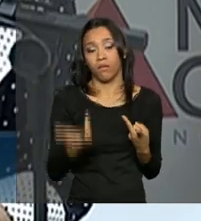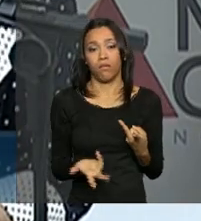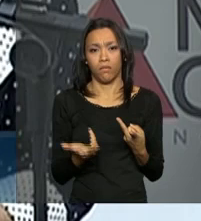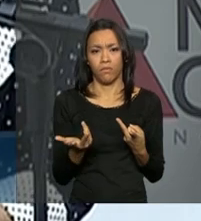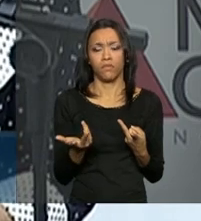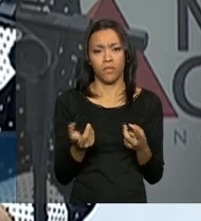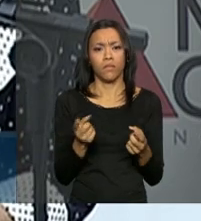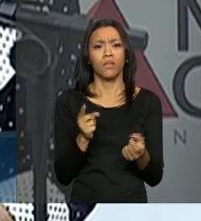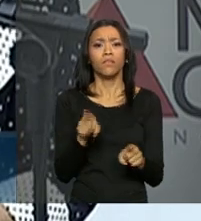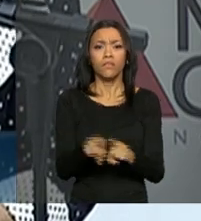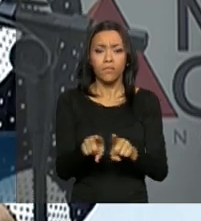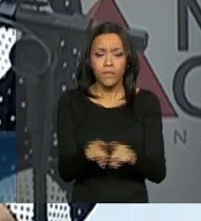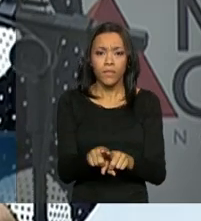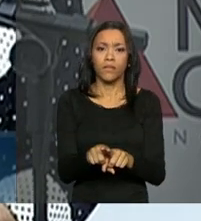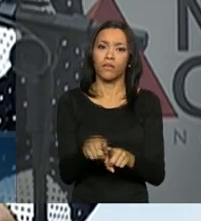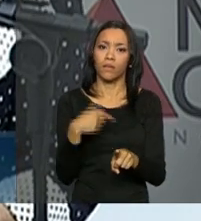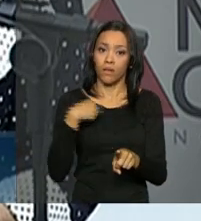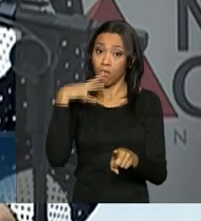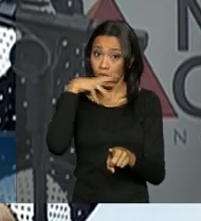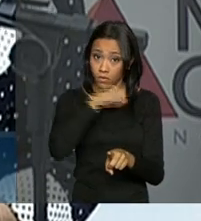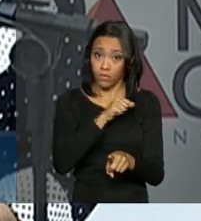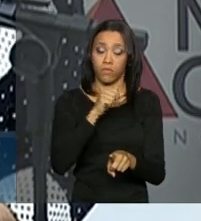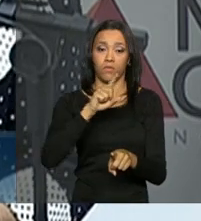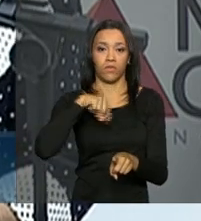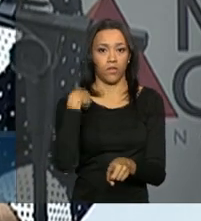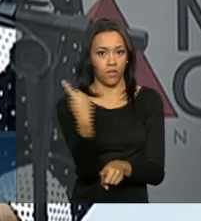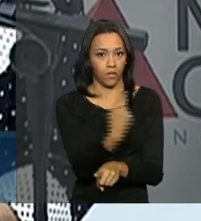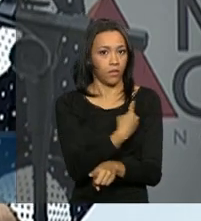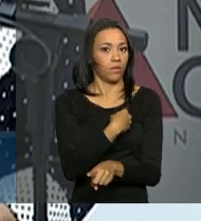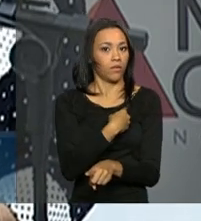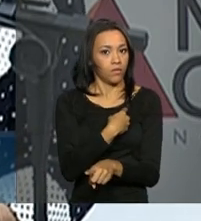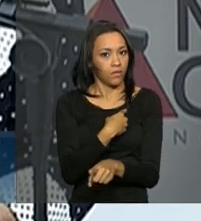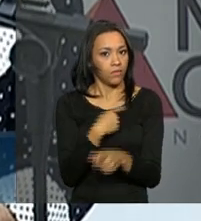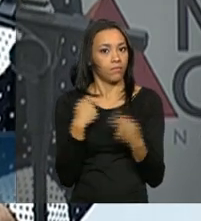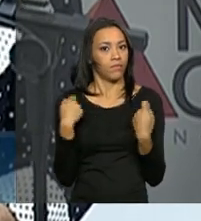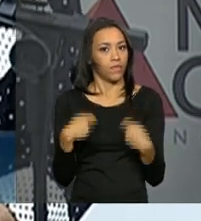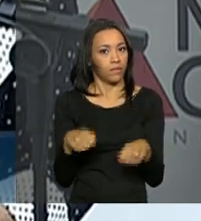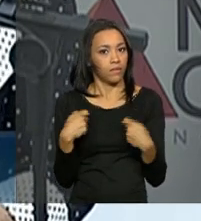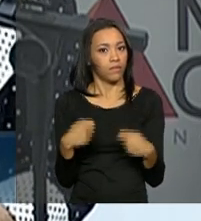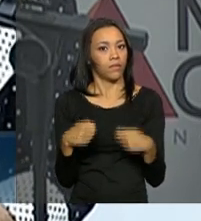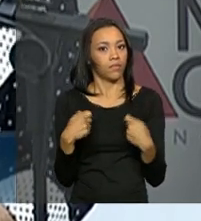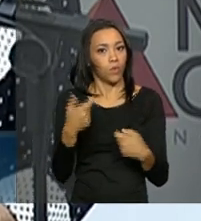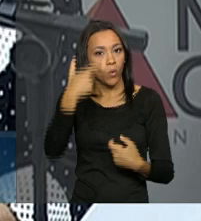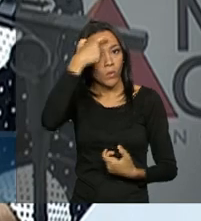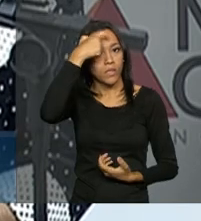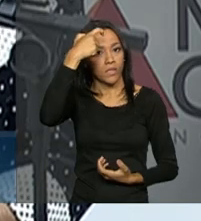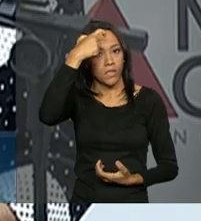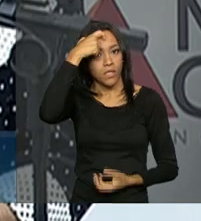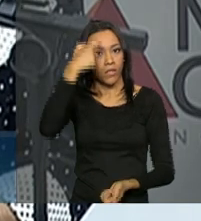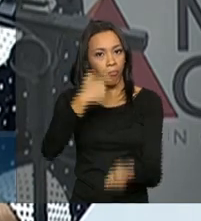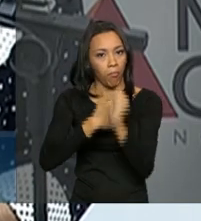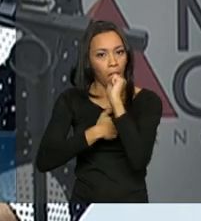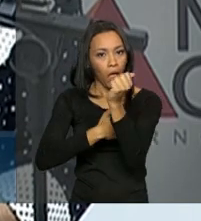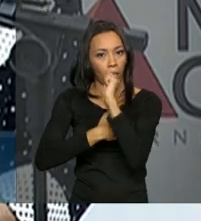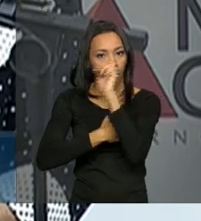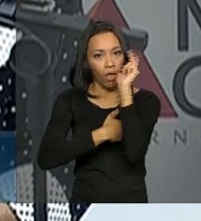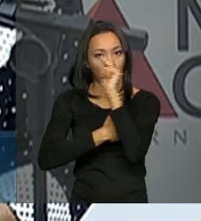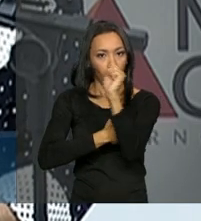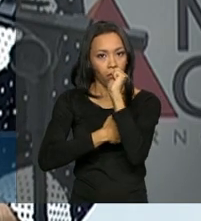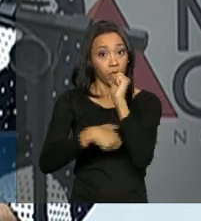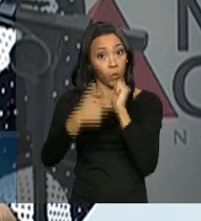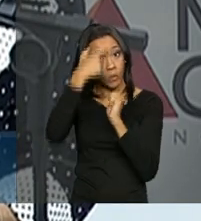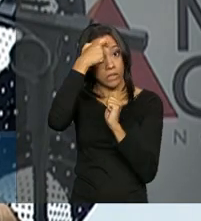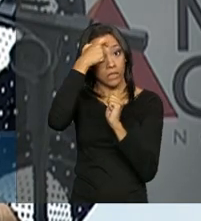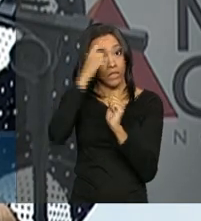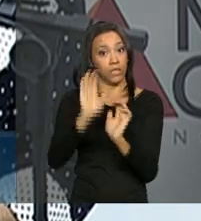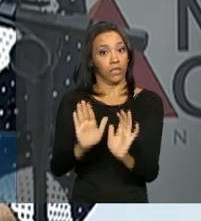ao mesmo tempo, eu acho que nós temos de defender o consumo consciente e extremamente responsável